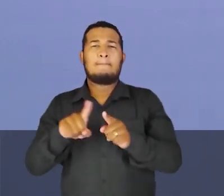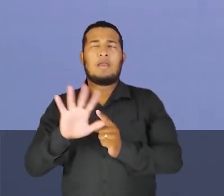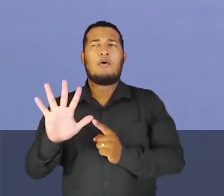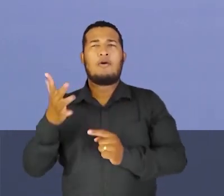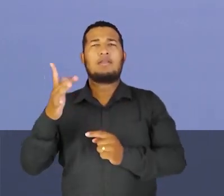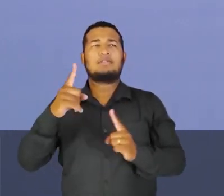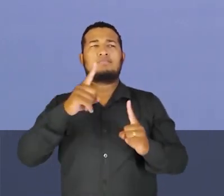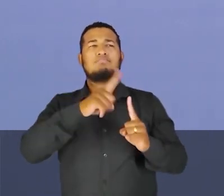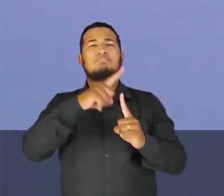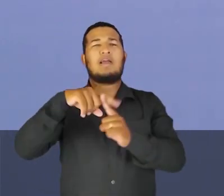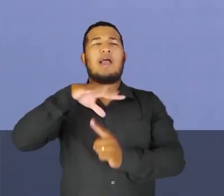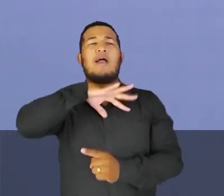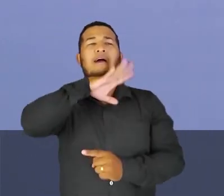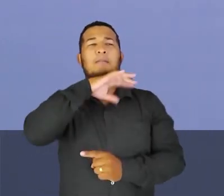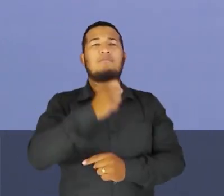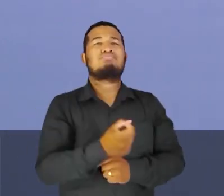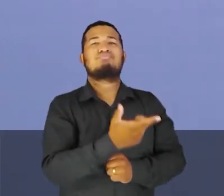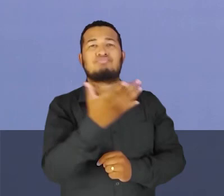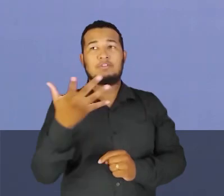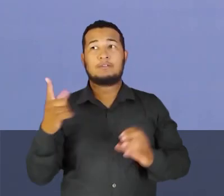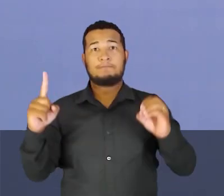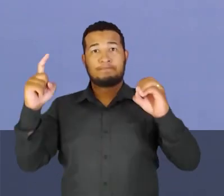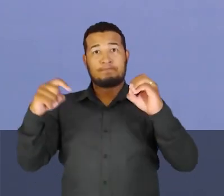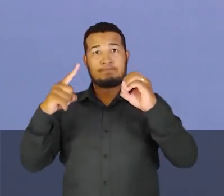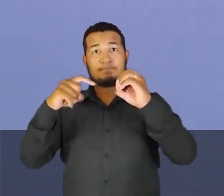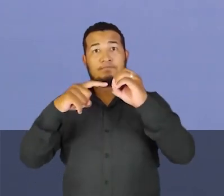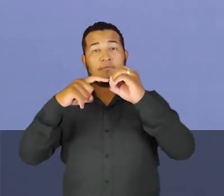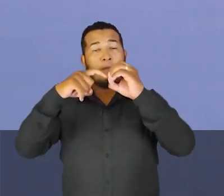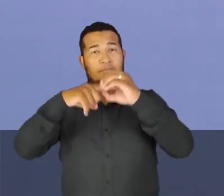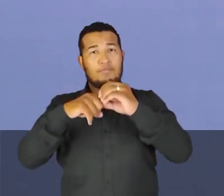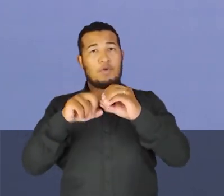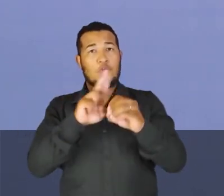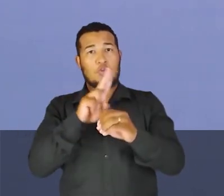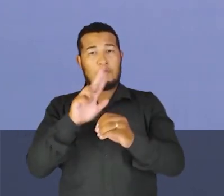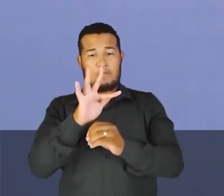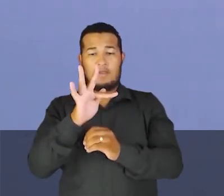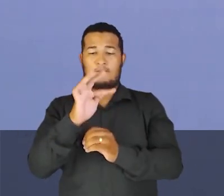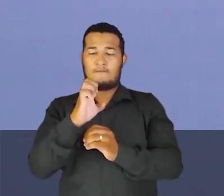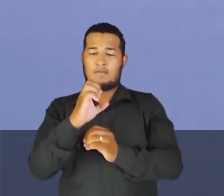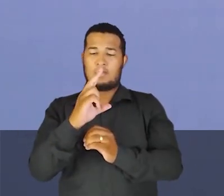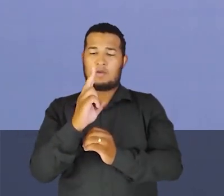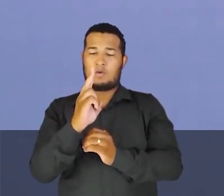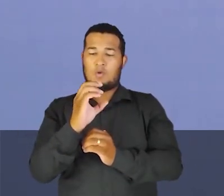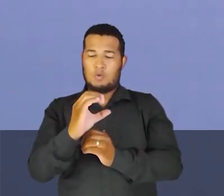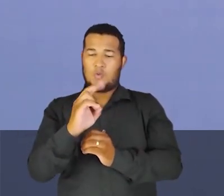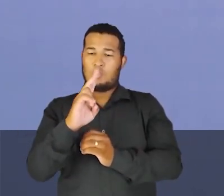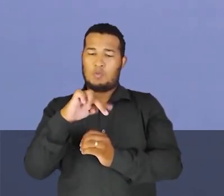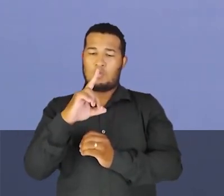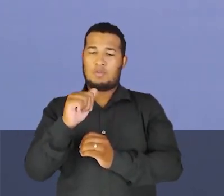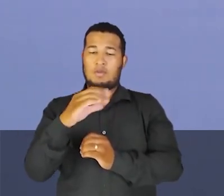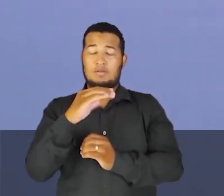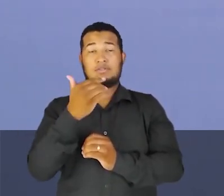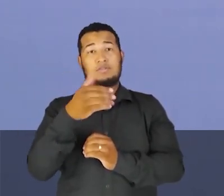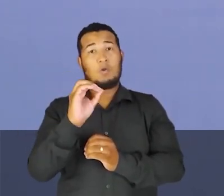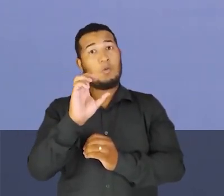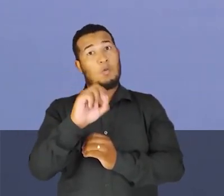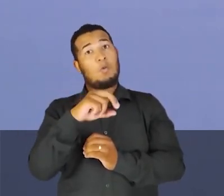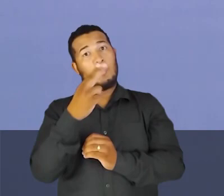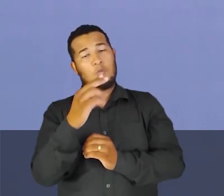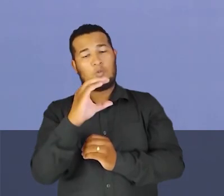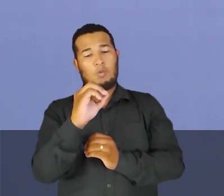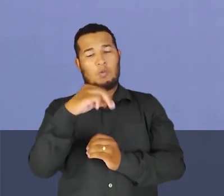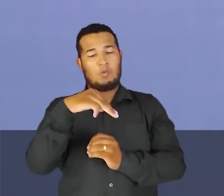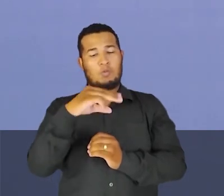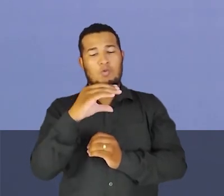vários outros animais, o encontro dos gametas, ou seja, a fecundação, também conhecida como concepção, ocorre nas